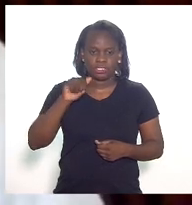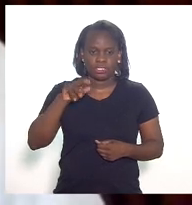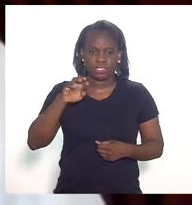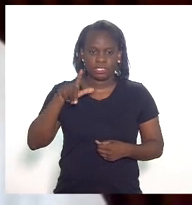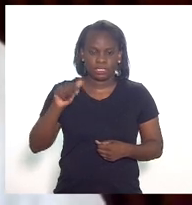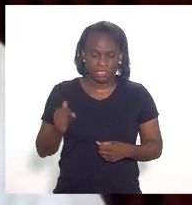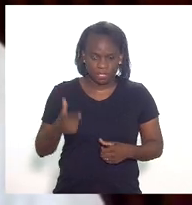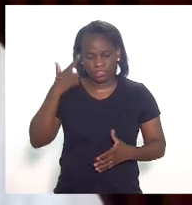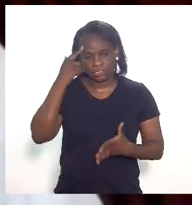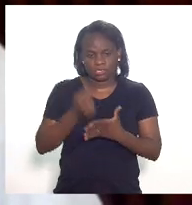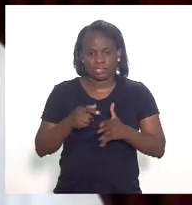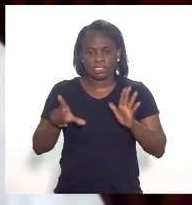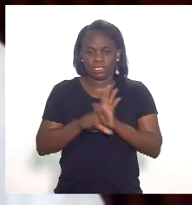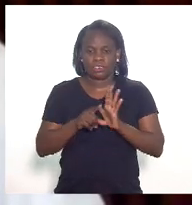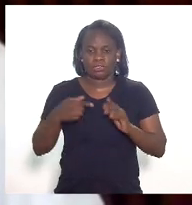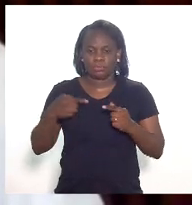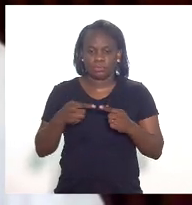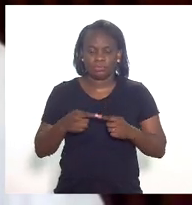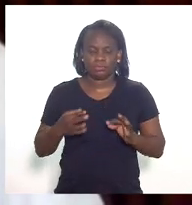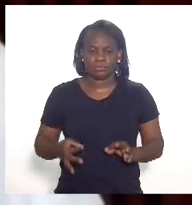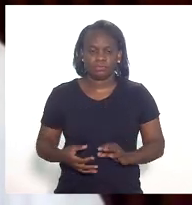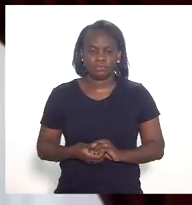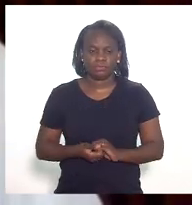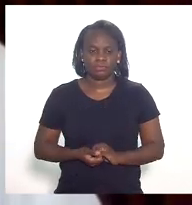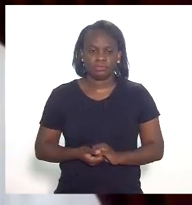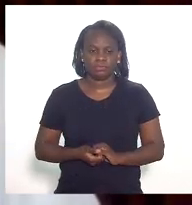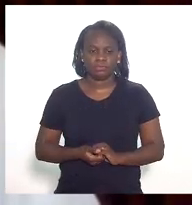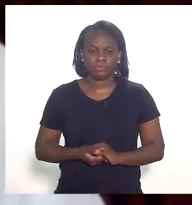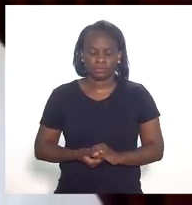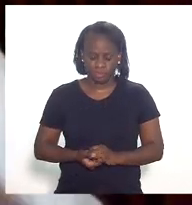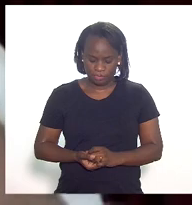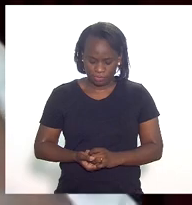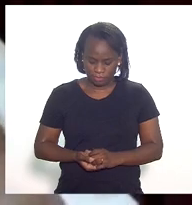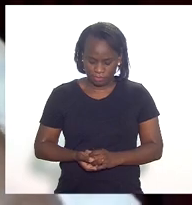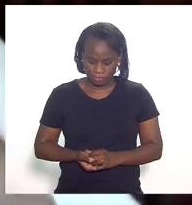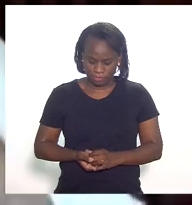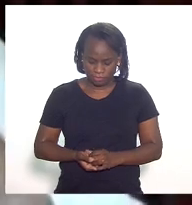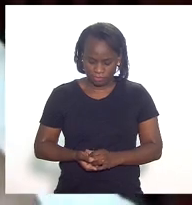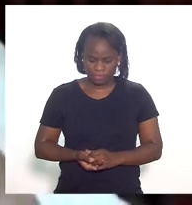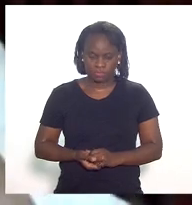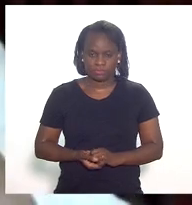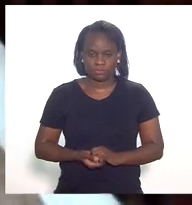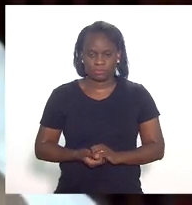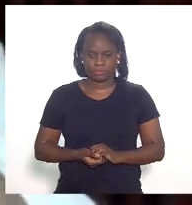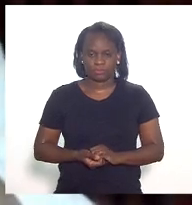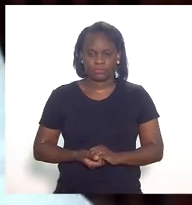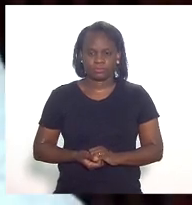legalidade.